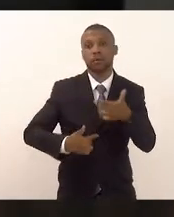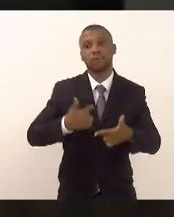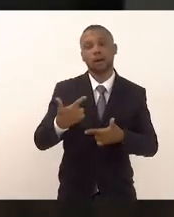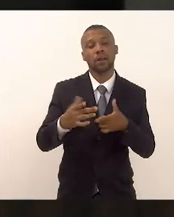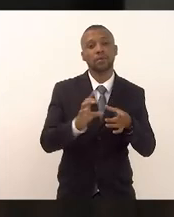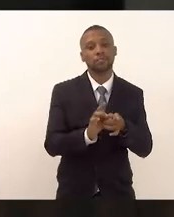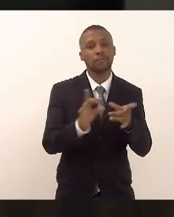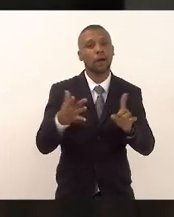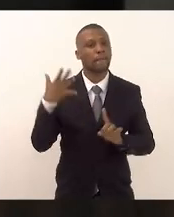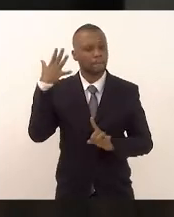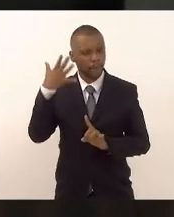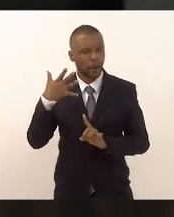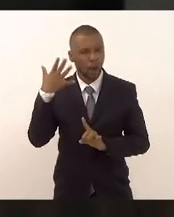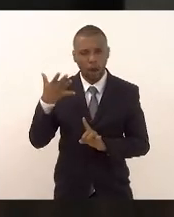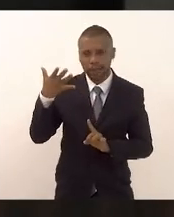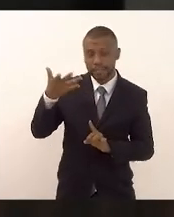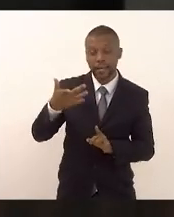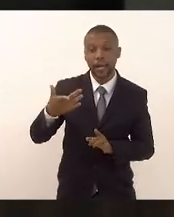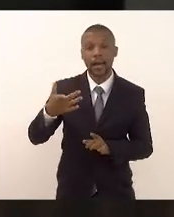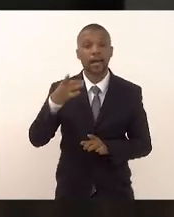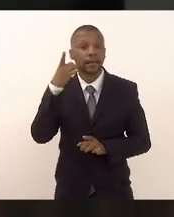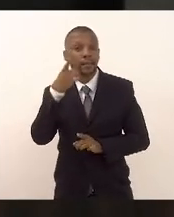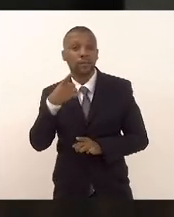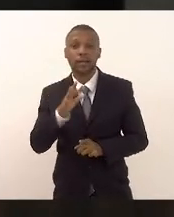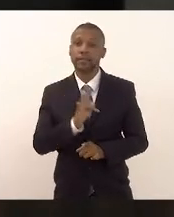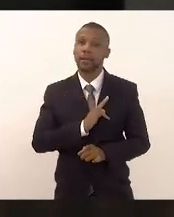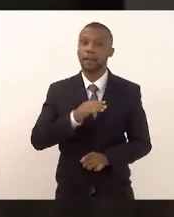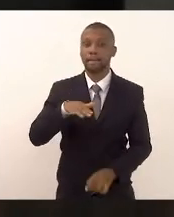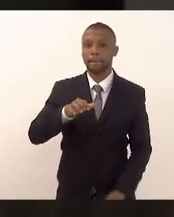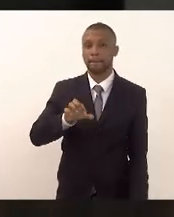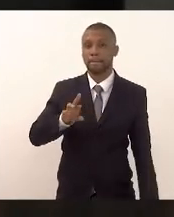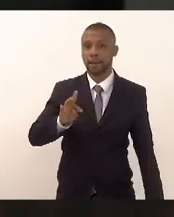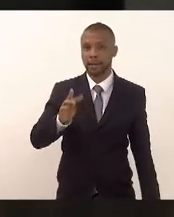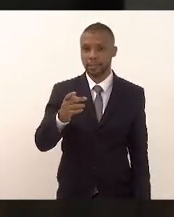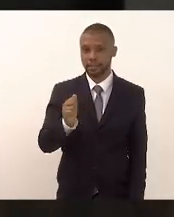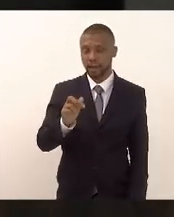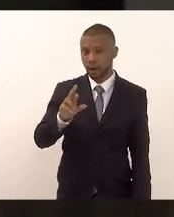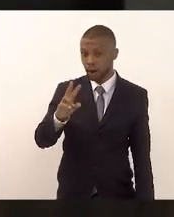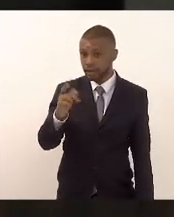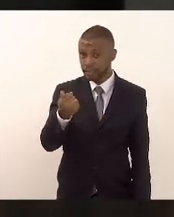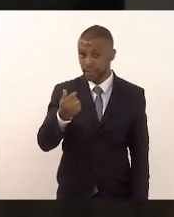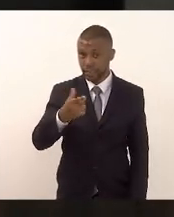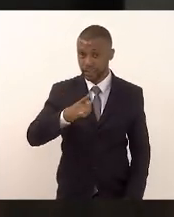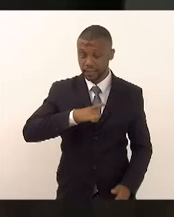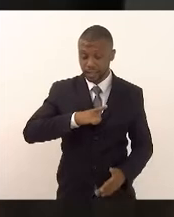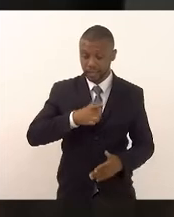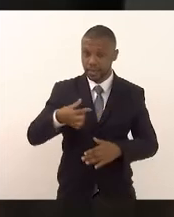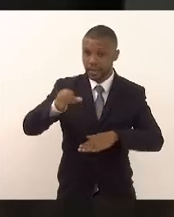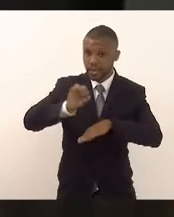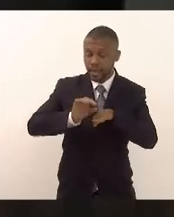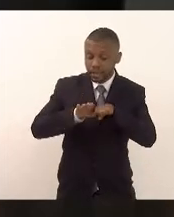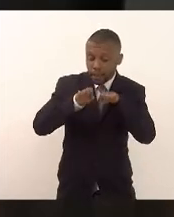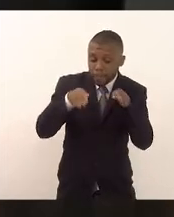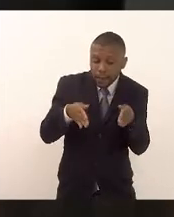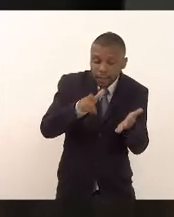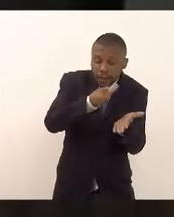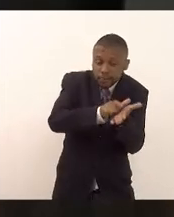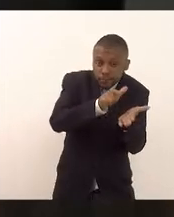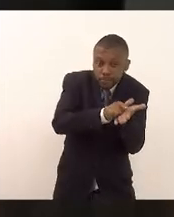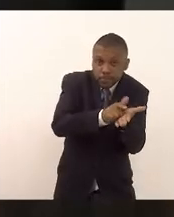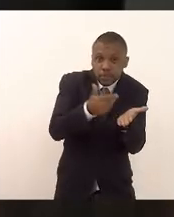conceder pela ordem para a deputada Marta Rocha, há sobre a mesa requerimentos. Requer a